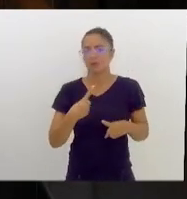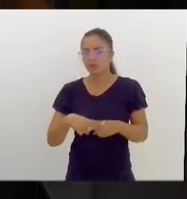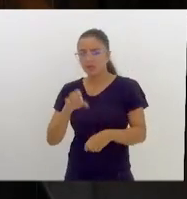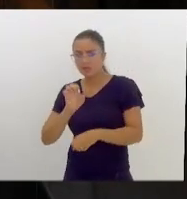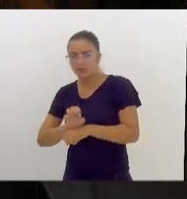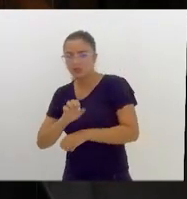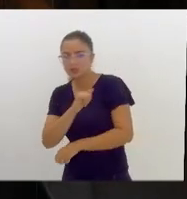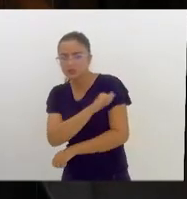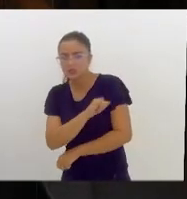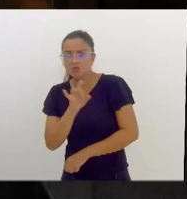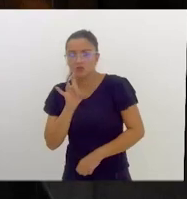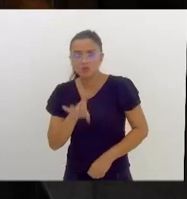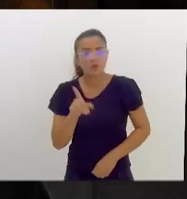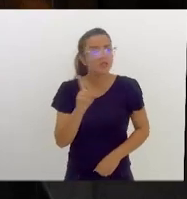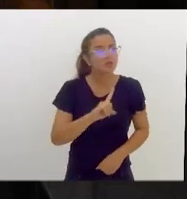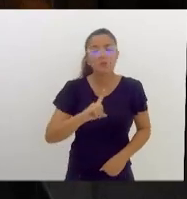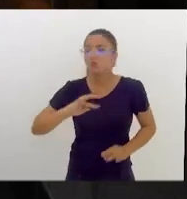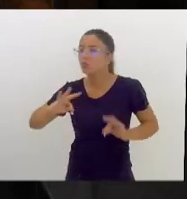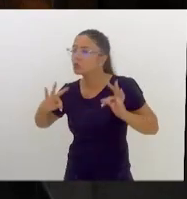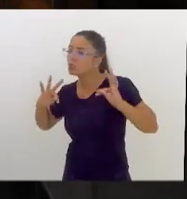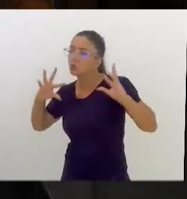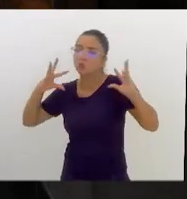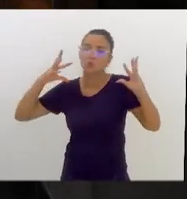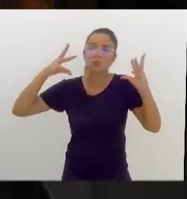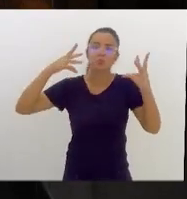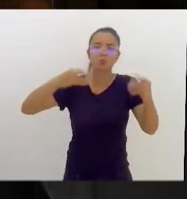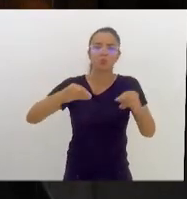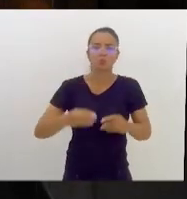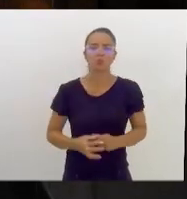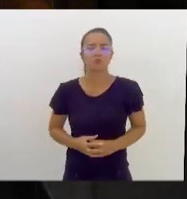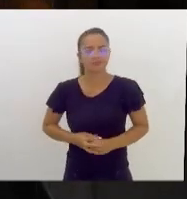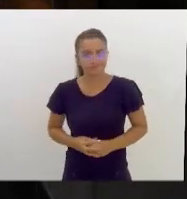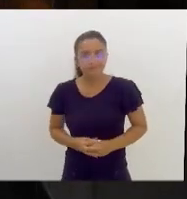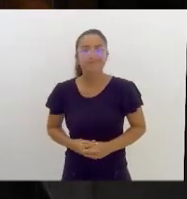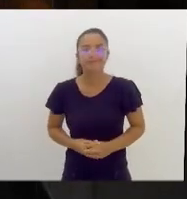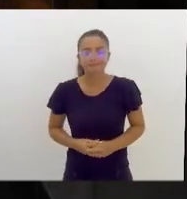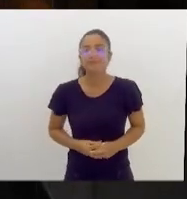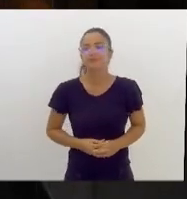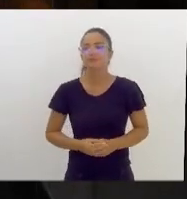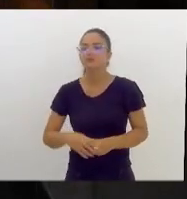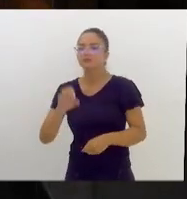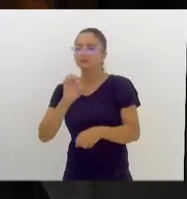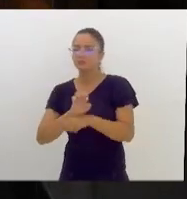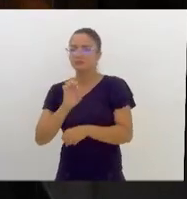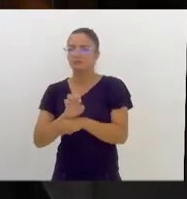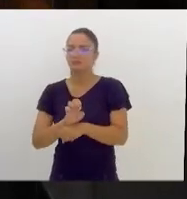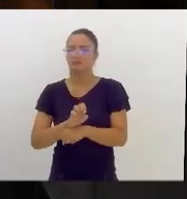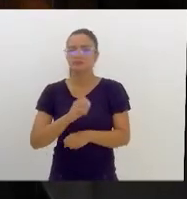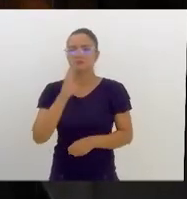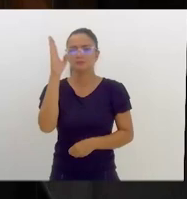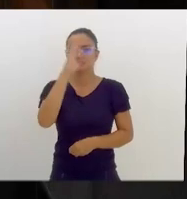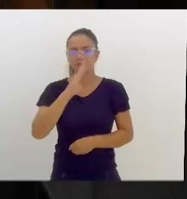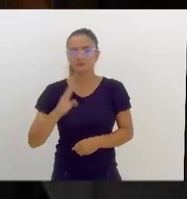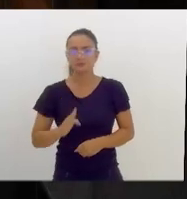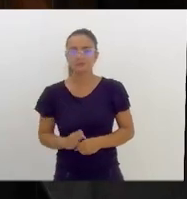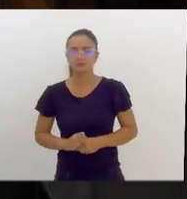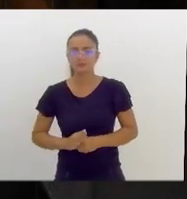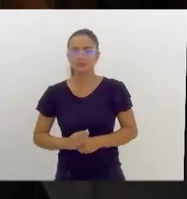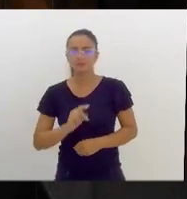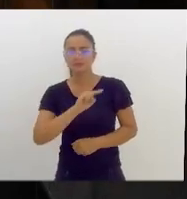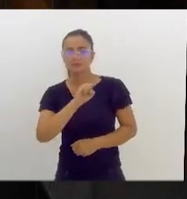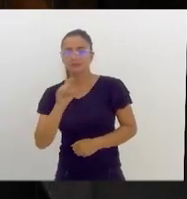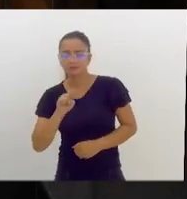a todos sem exceção. E são raríssimos os estados brasileiros que não estão com